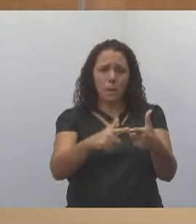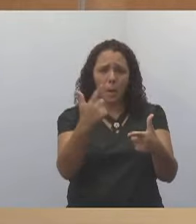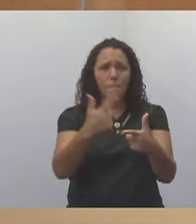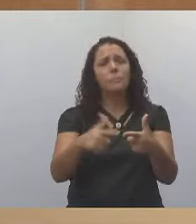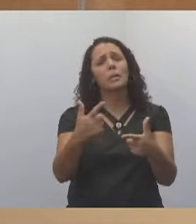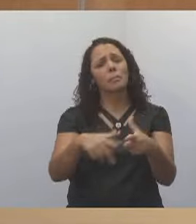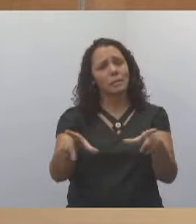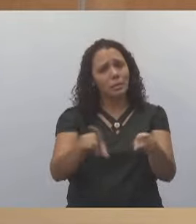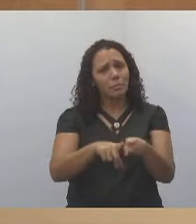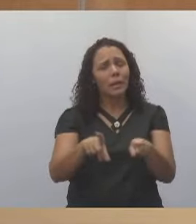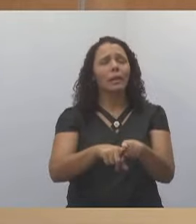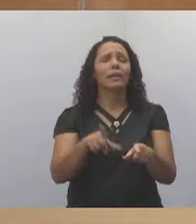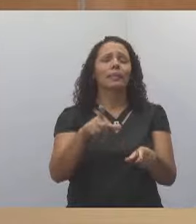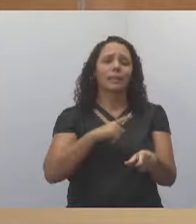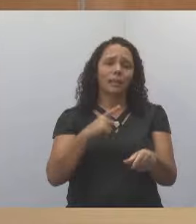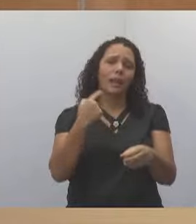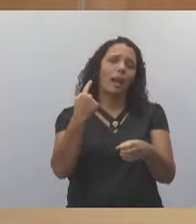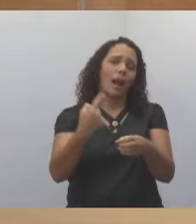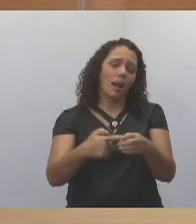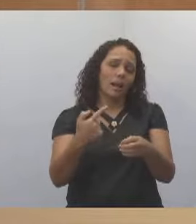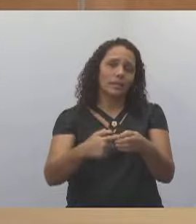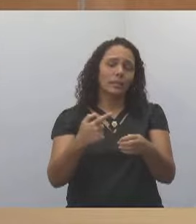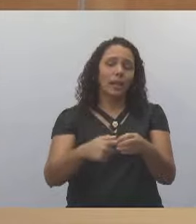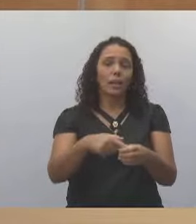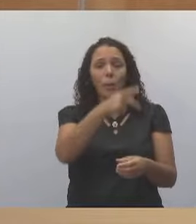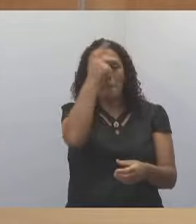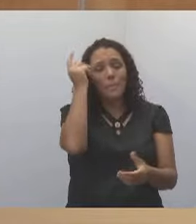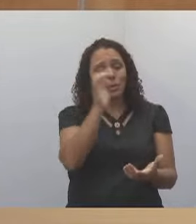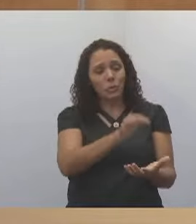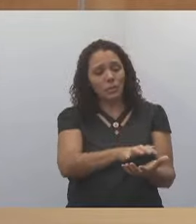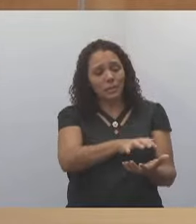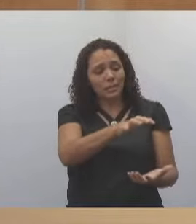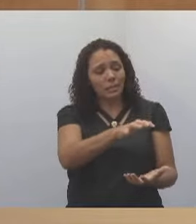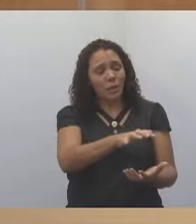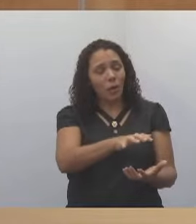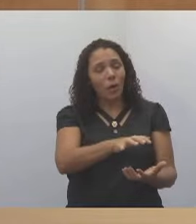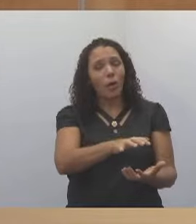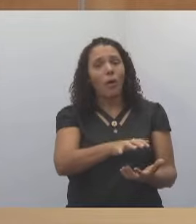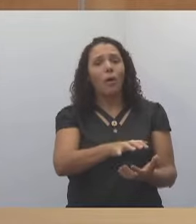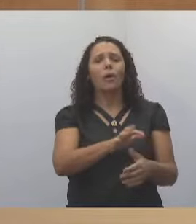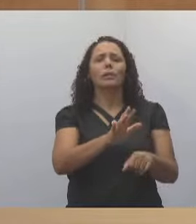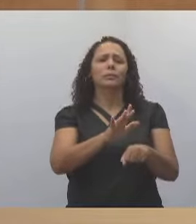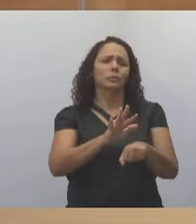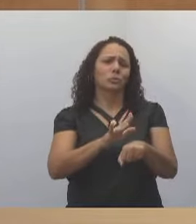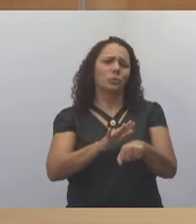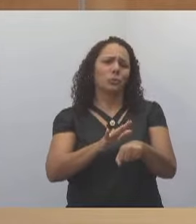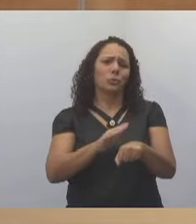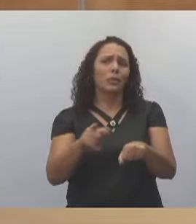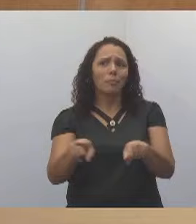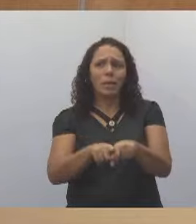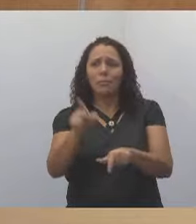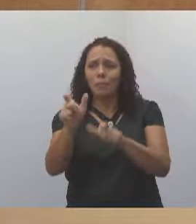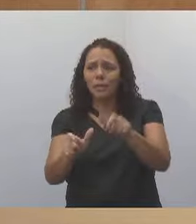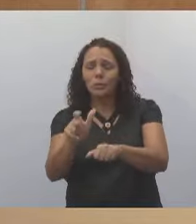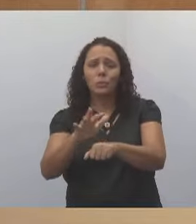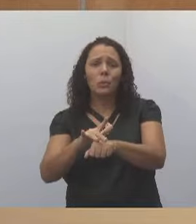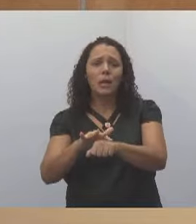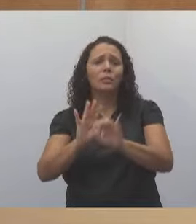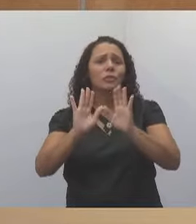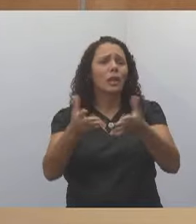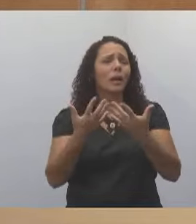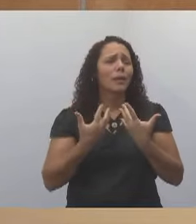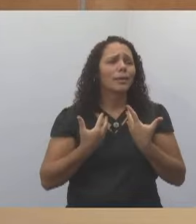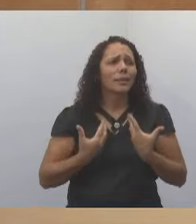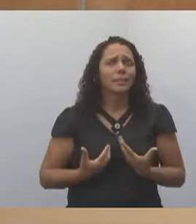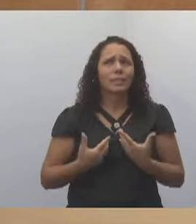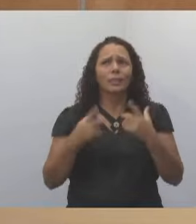não aguentam e que os idosos sentem-se, idosos, acamados, pessoas enfermas, não aguentam mais esse